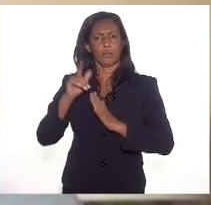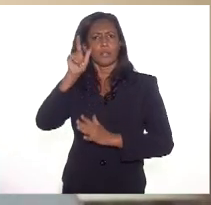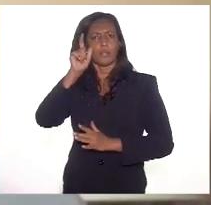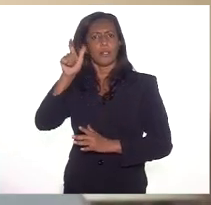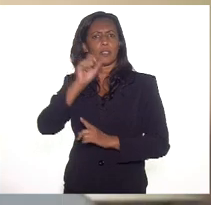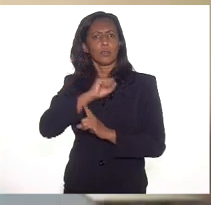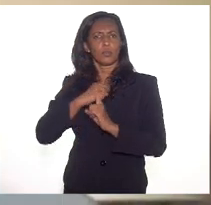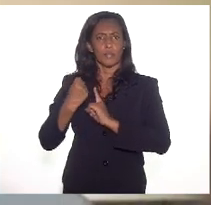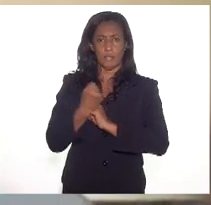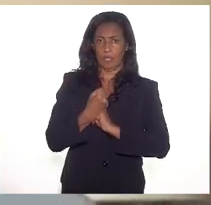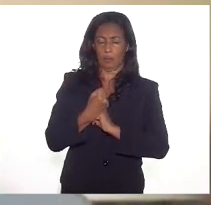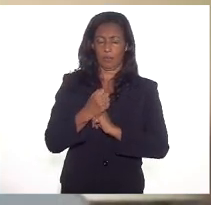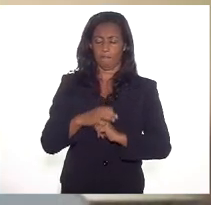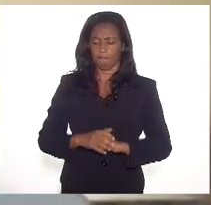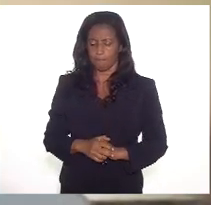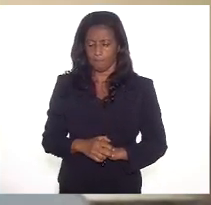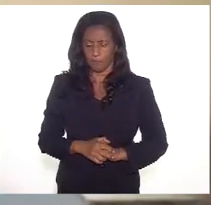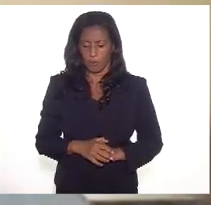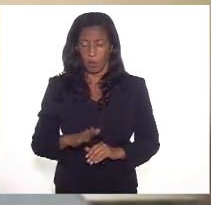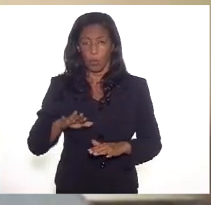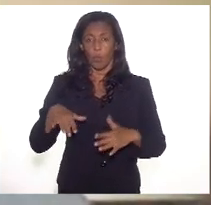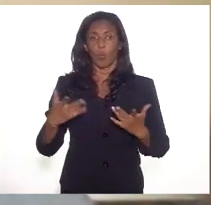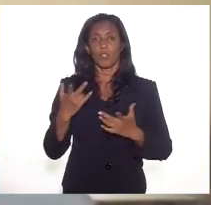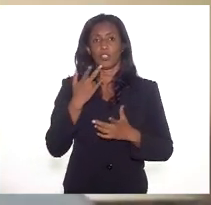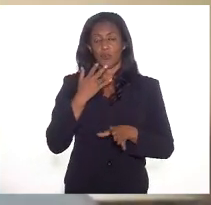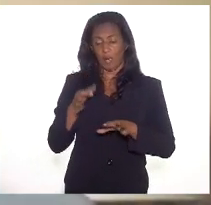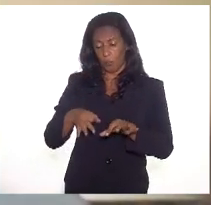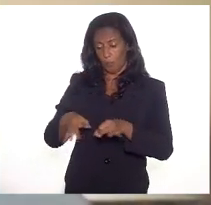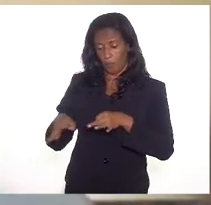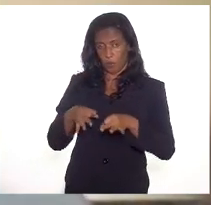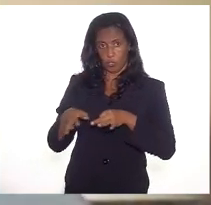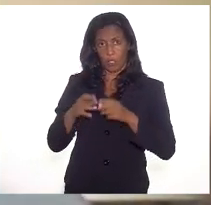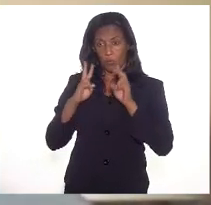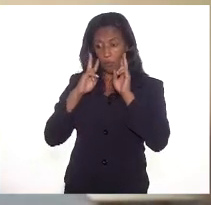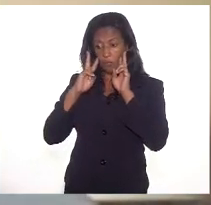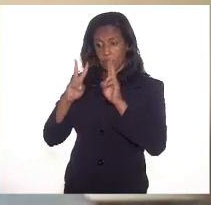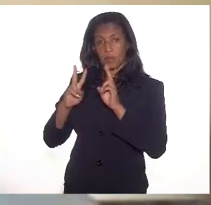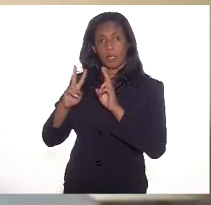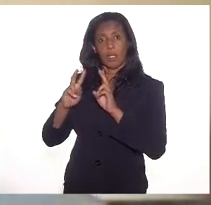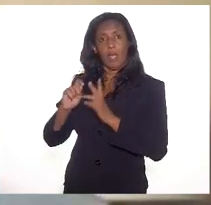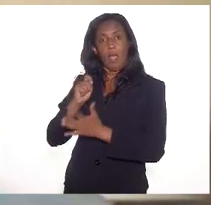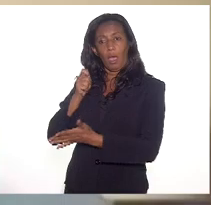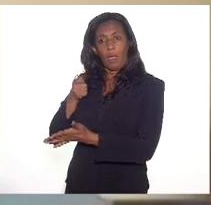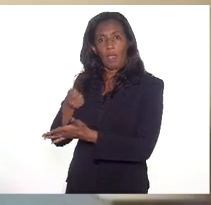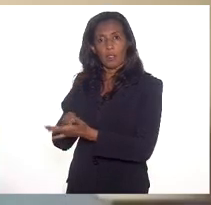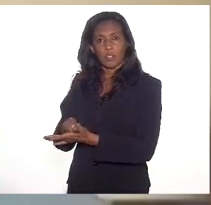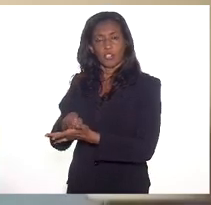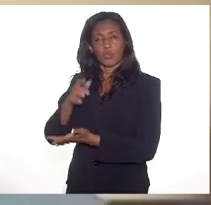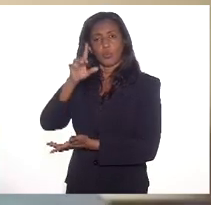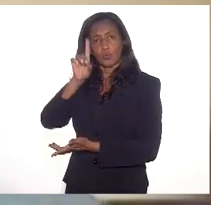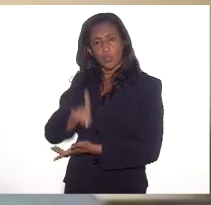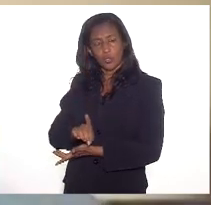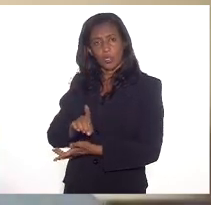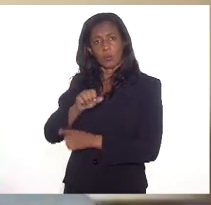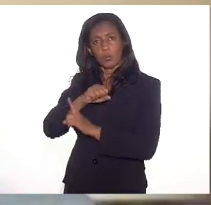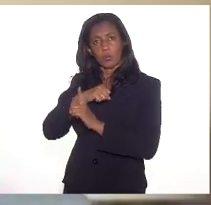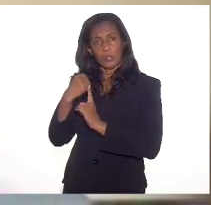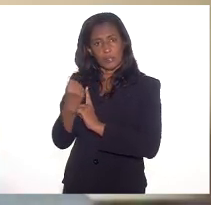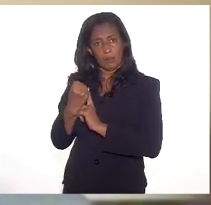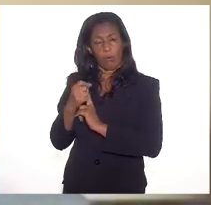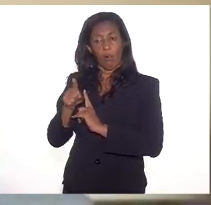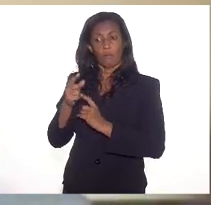gente defende que, quando você faz um projeto de regularização fundiária visando garantir a habitação de interesse social, você deve